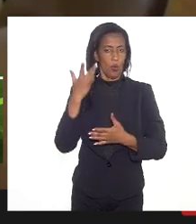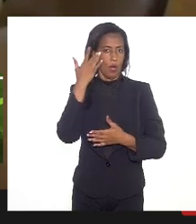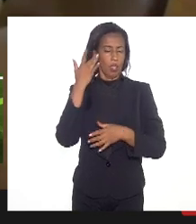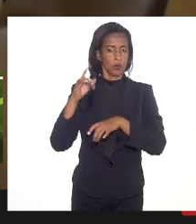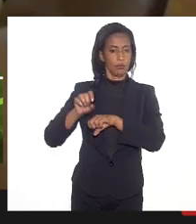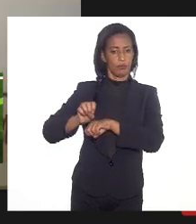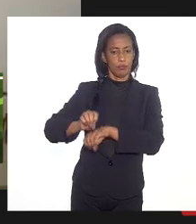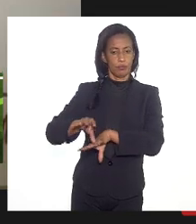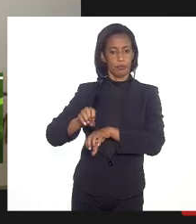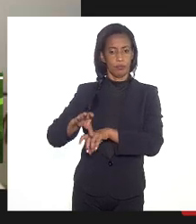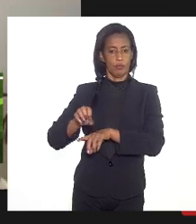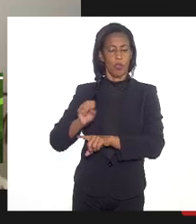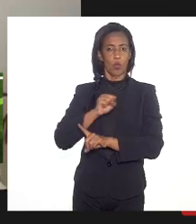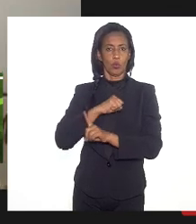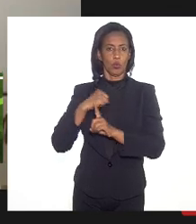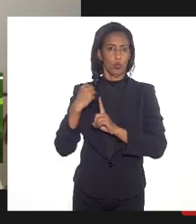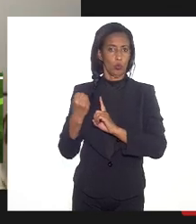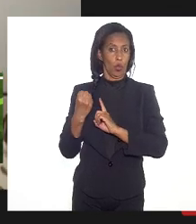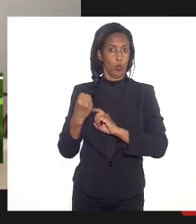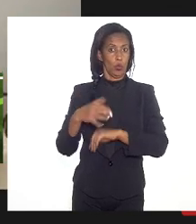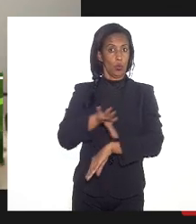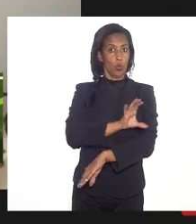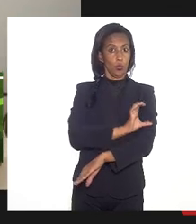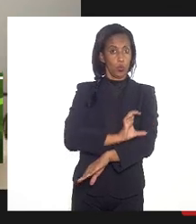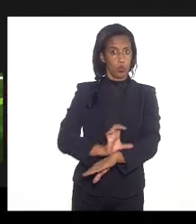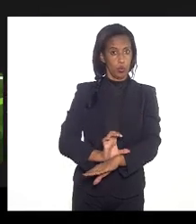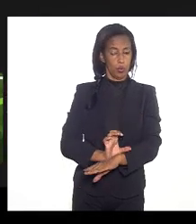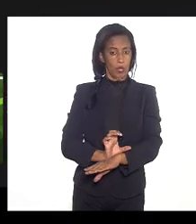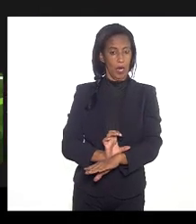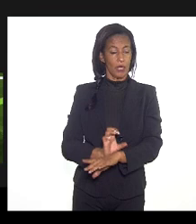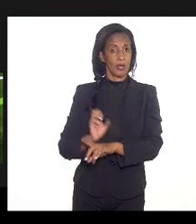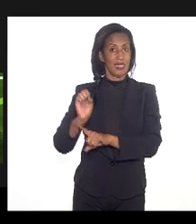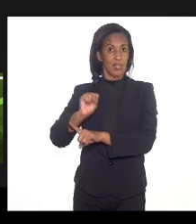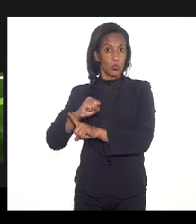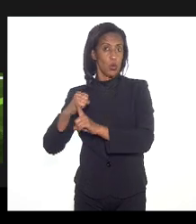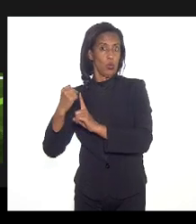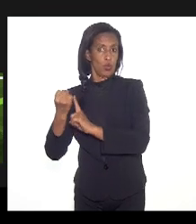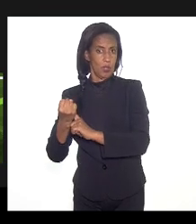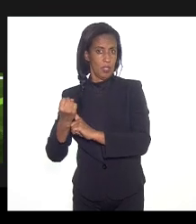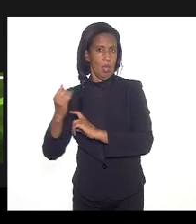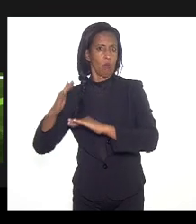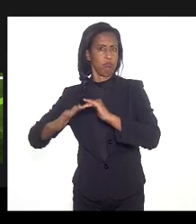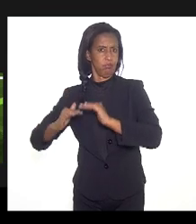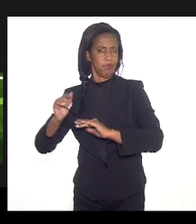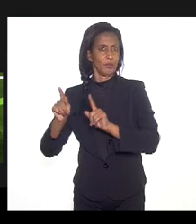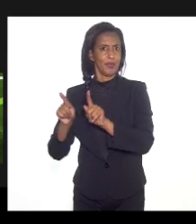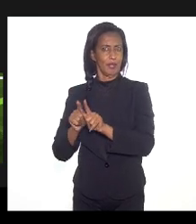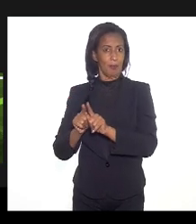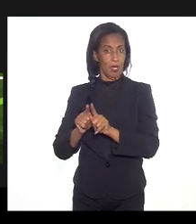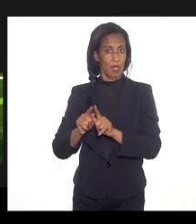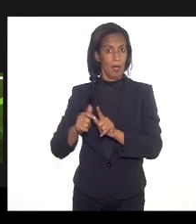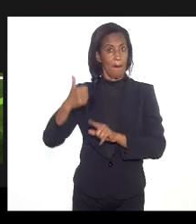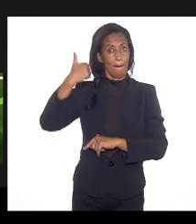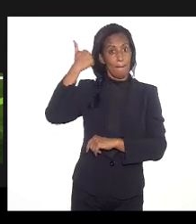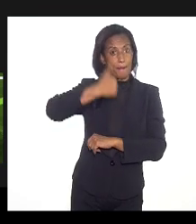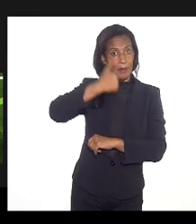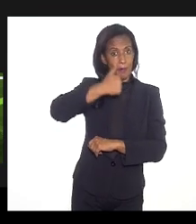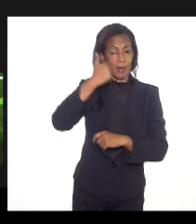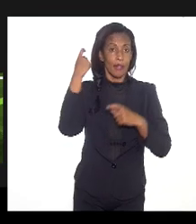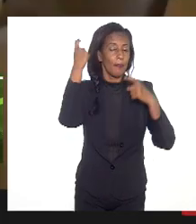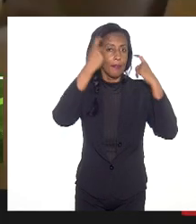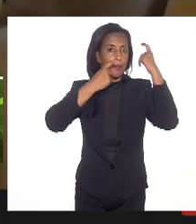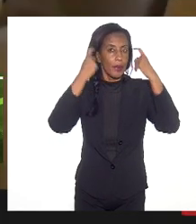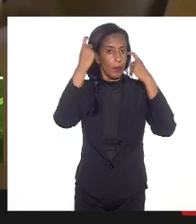educação, socioculturais e de assistência social. Como eu disse para a senhora, a primeira preocupação